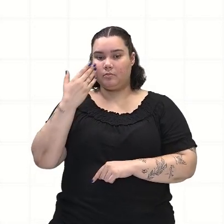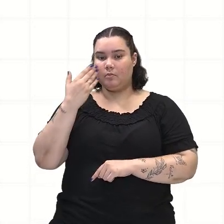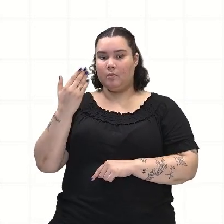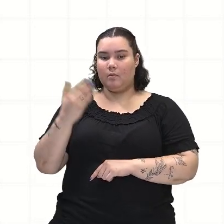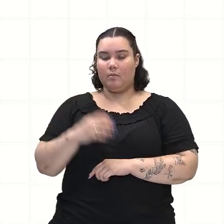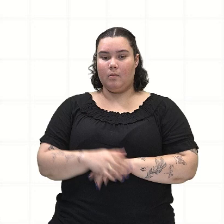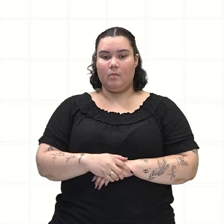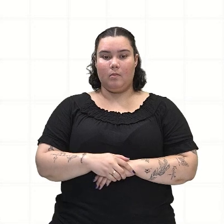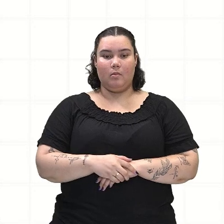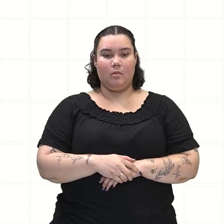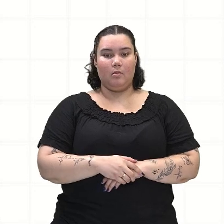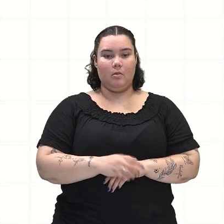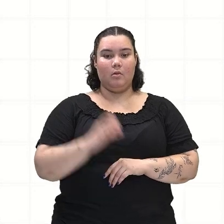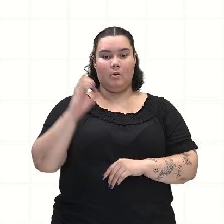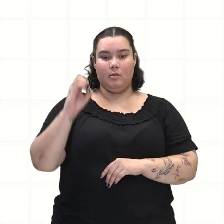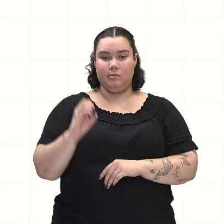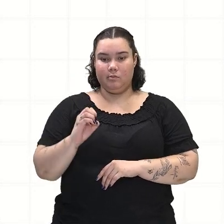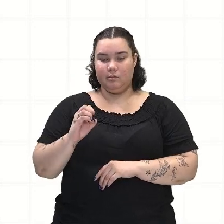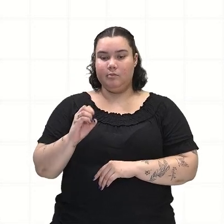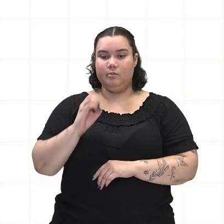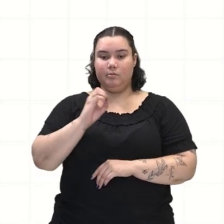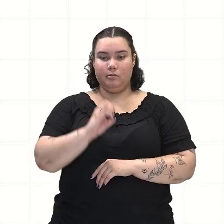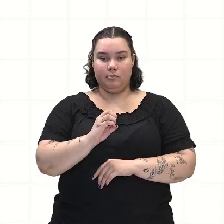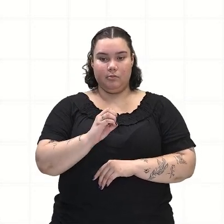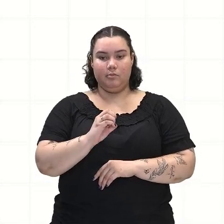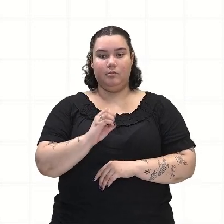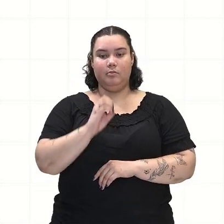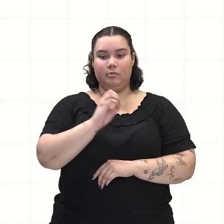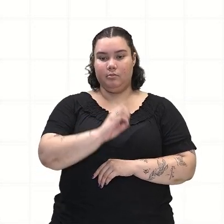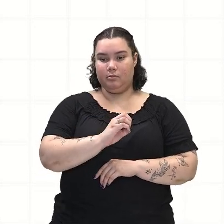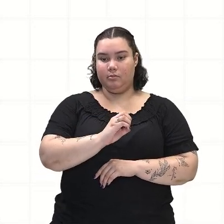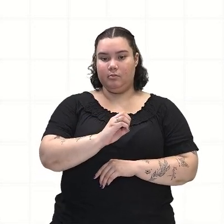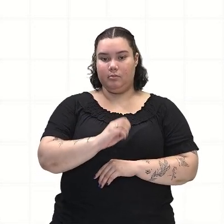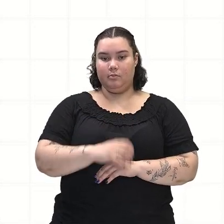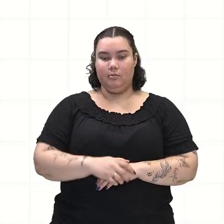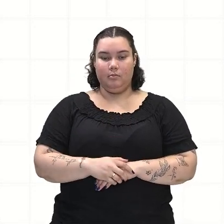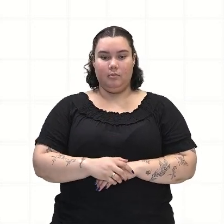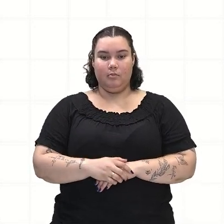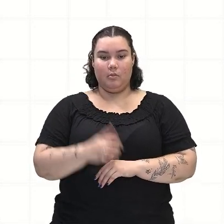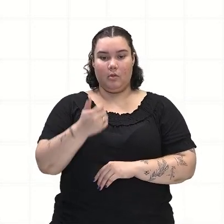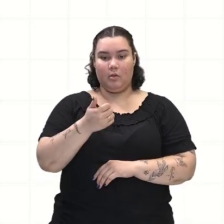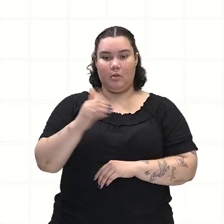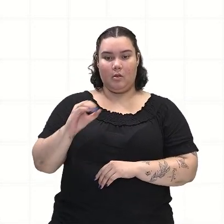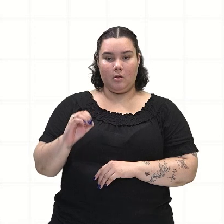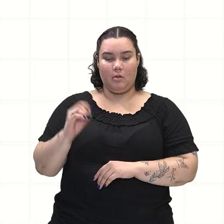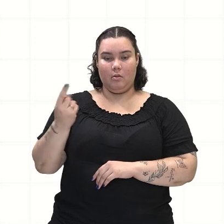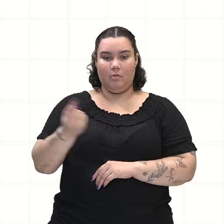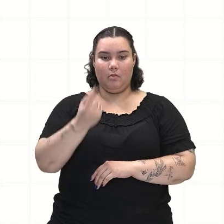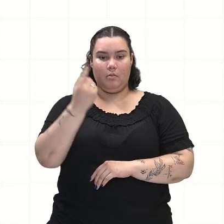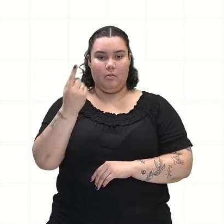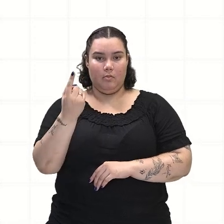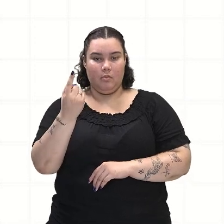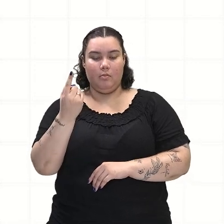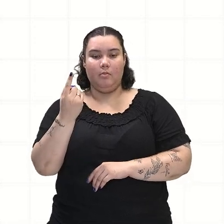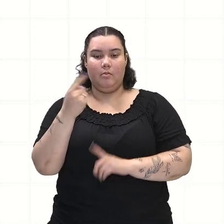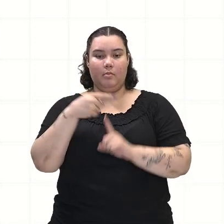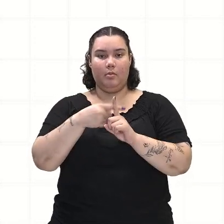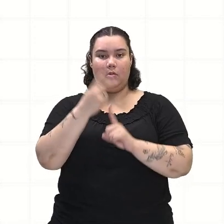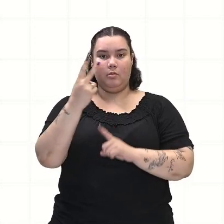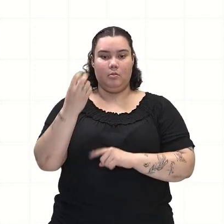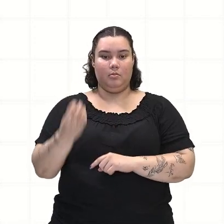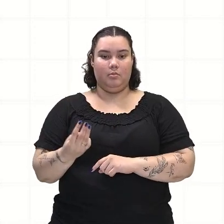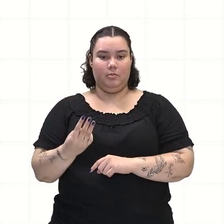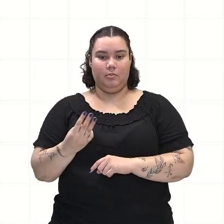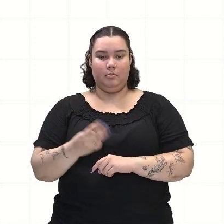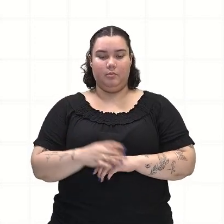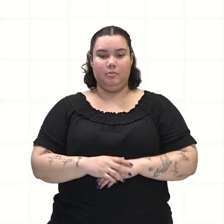E aqui vai ficar 0, 0, 0, 10, sobe 1, 3.